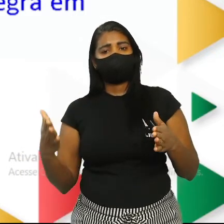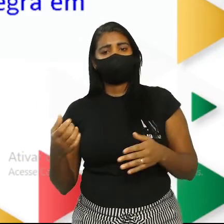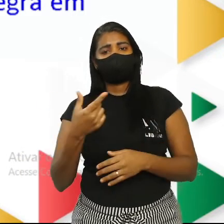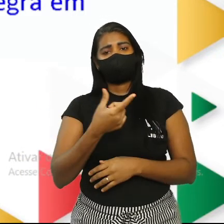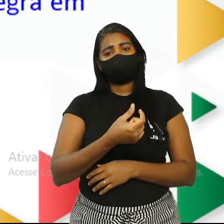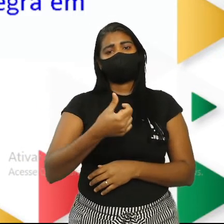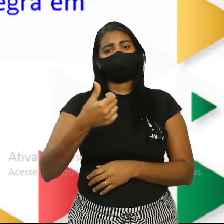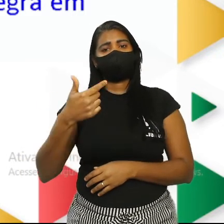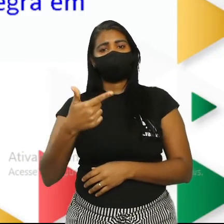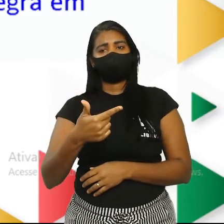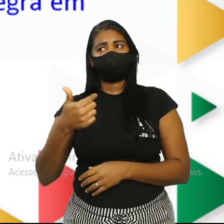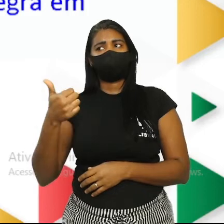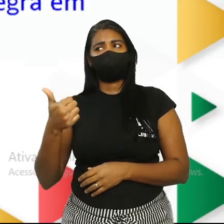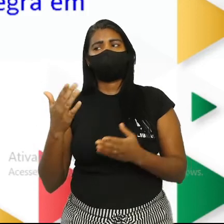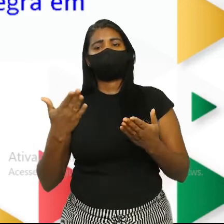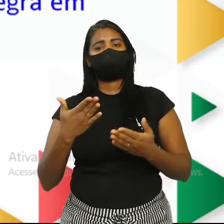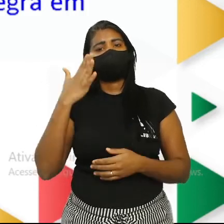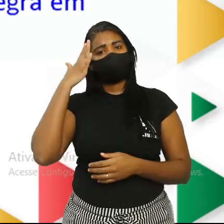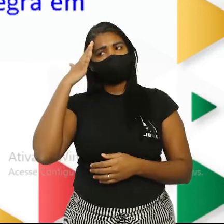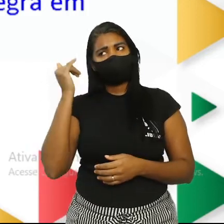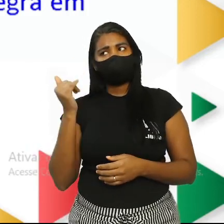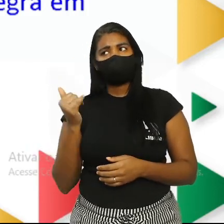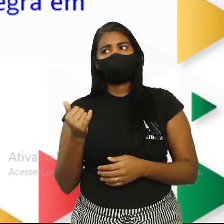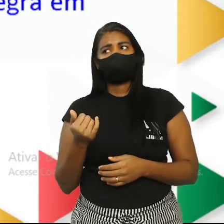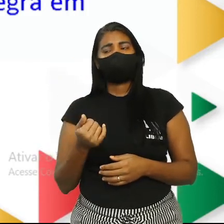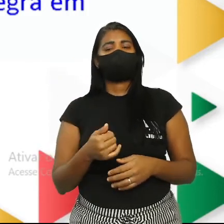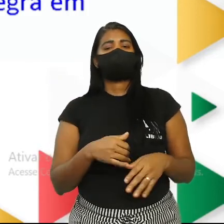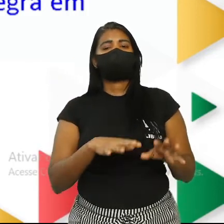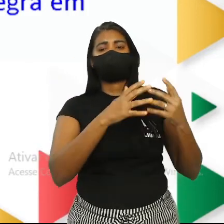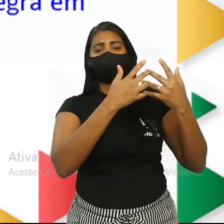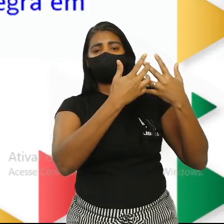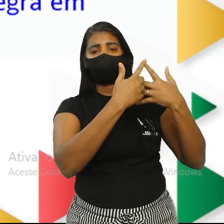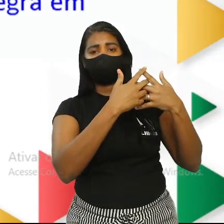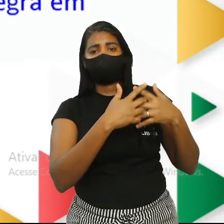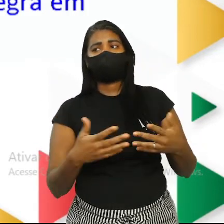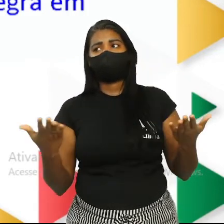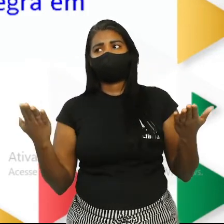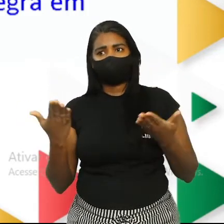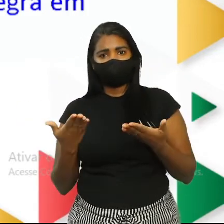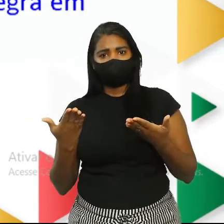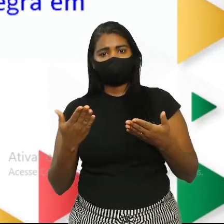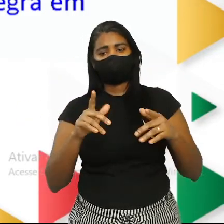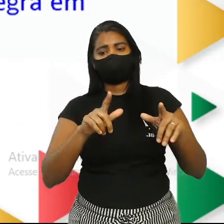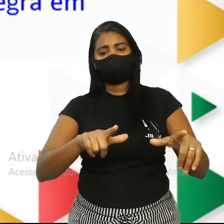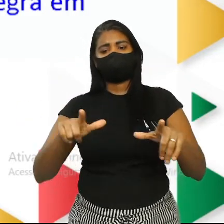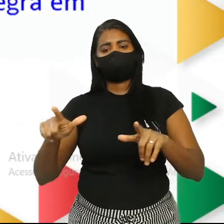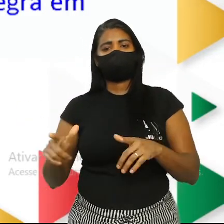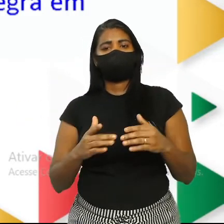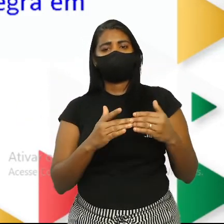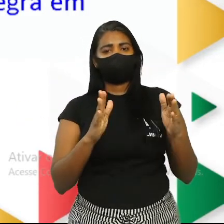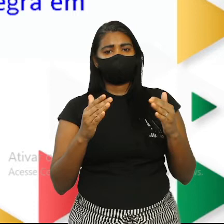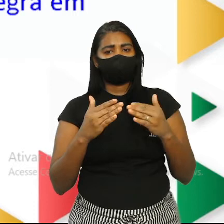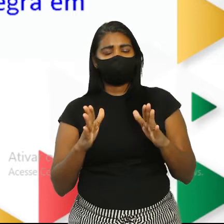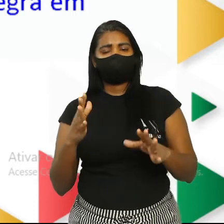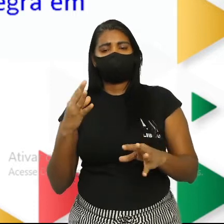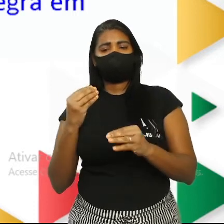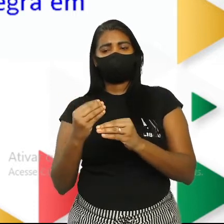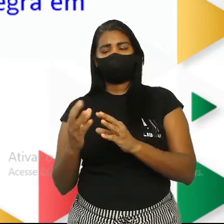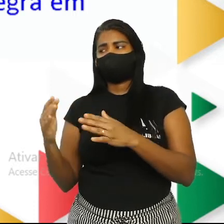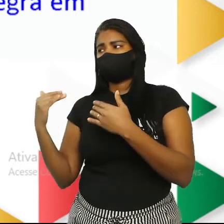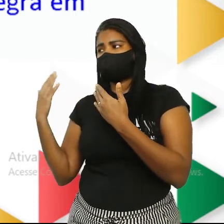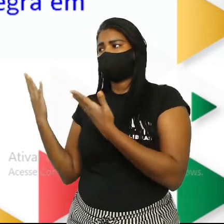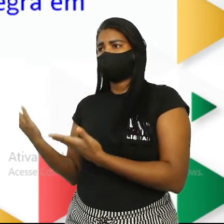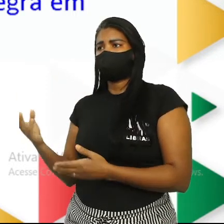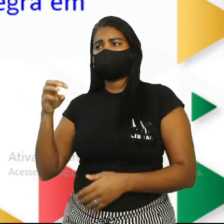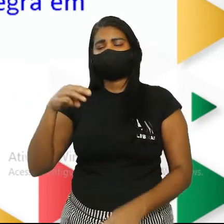a máscara, vocês sabem que a máscara foi flexibilizada há pouco tempo, né, nos espaços abertos, mas esse festival aí, em março,